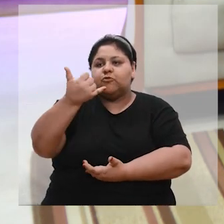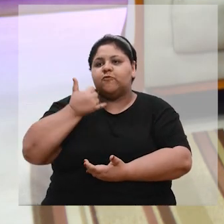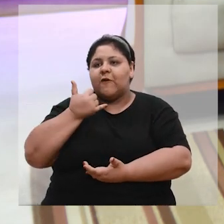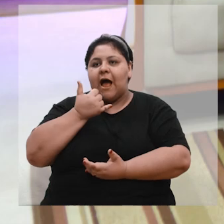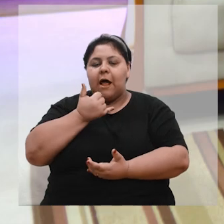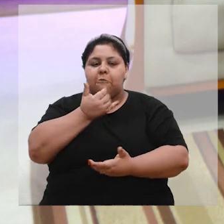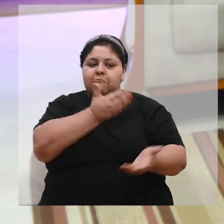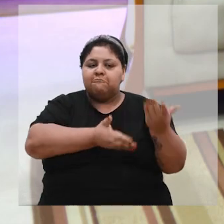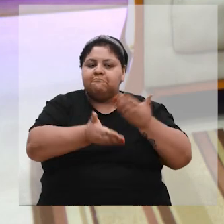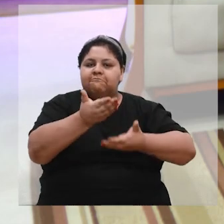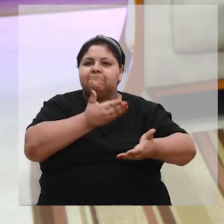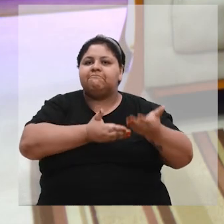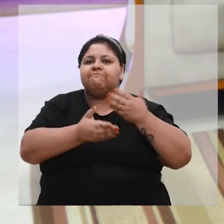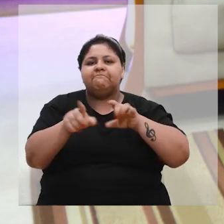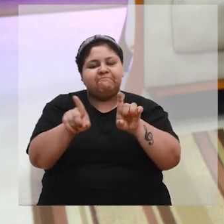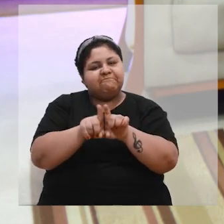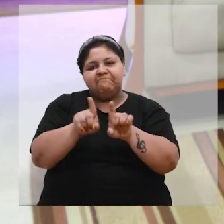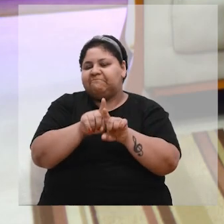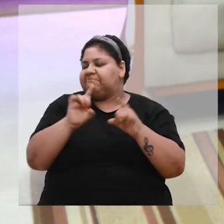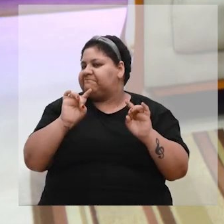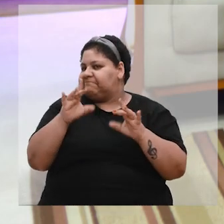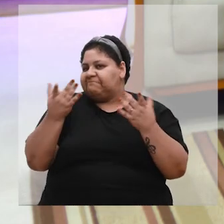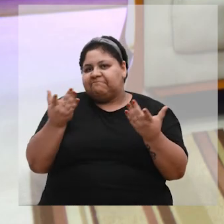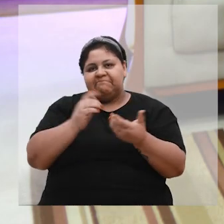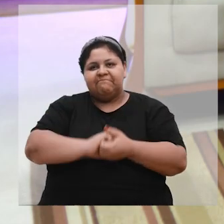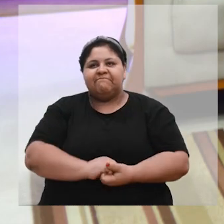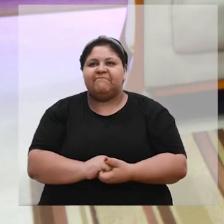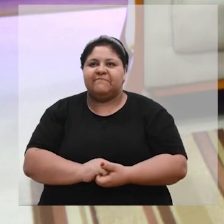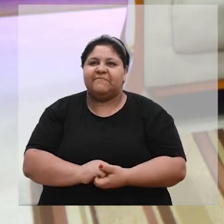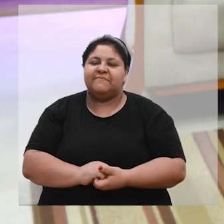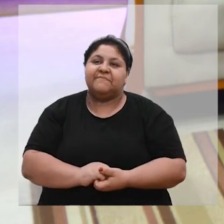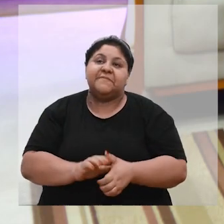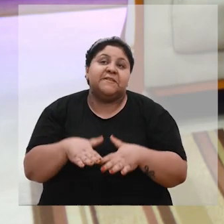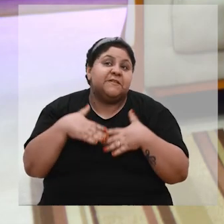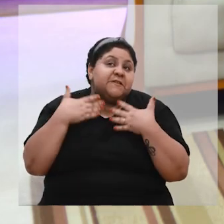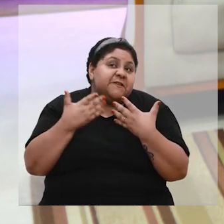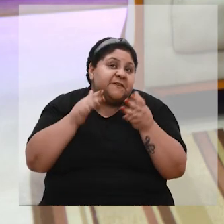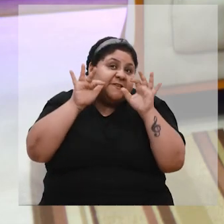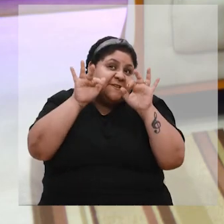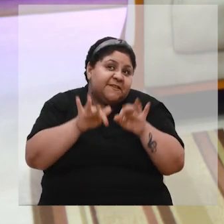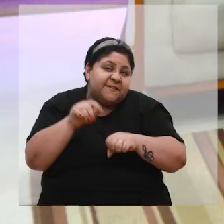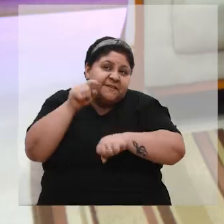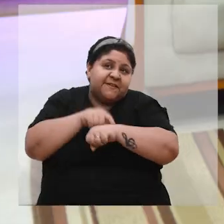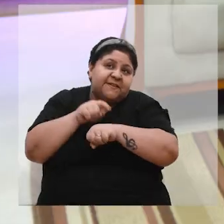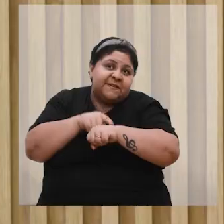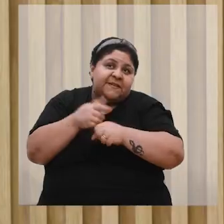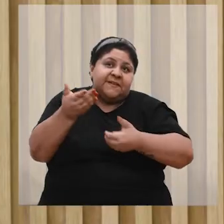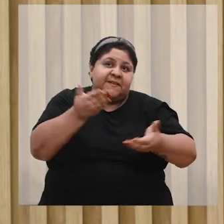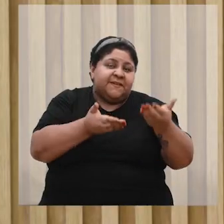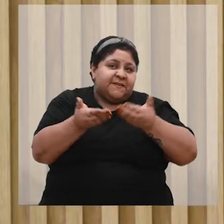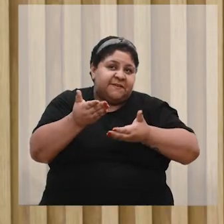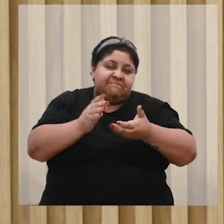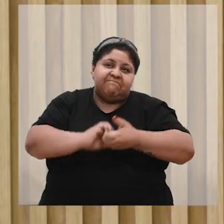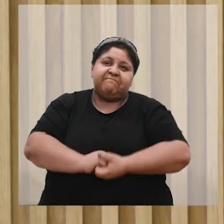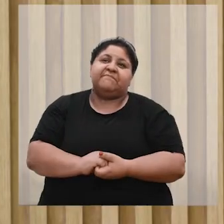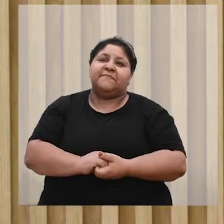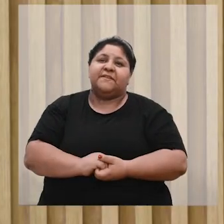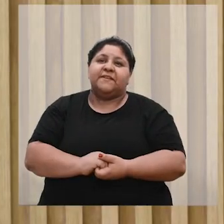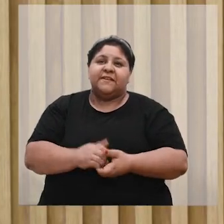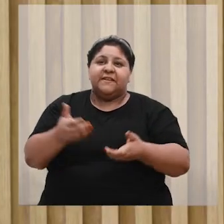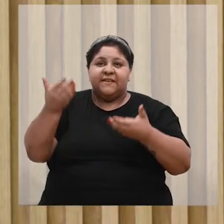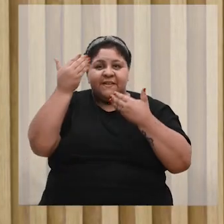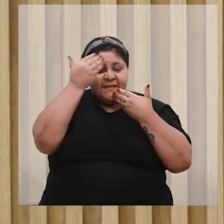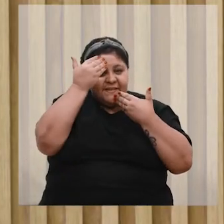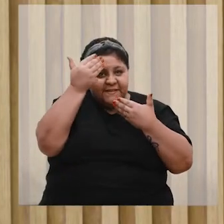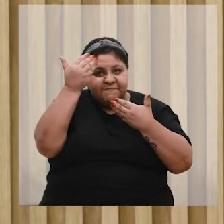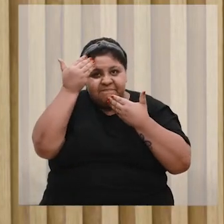nos dizem, nos tratamentos que eles nos oferecem, e é isso. Que legal. Bom, nós encerramos o tempo do programa, né? Enfim,